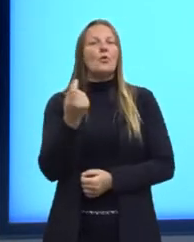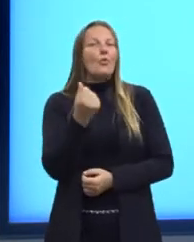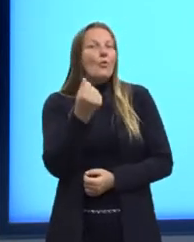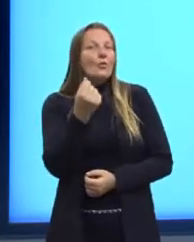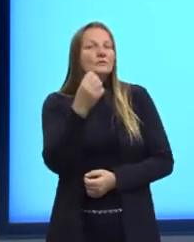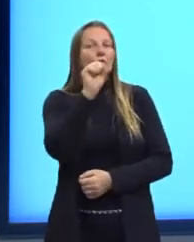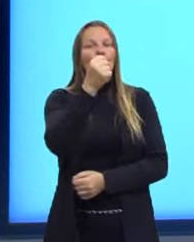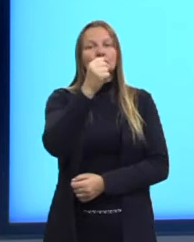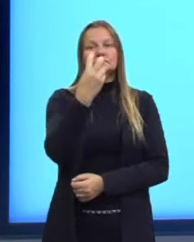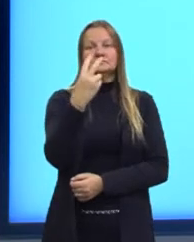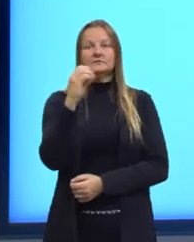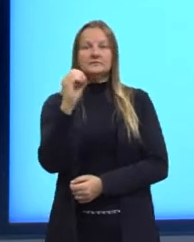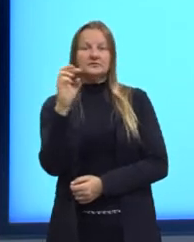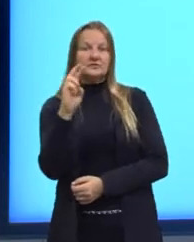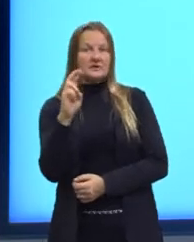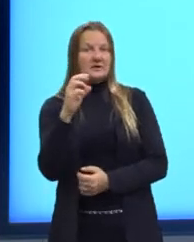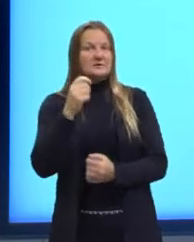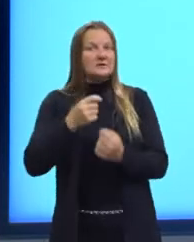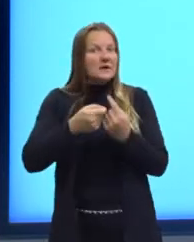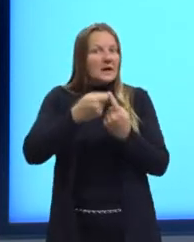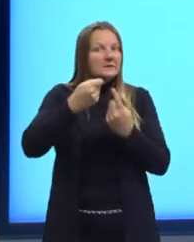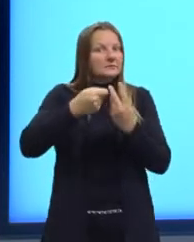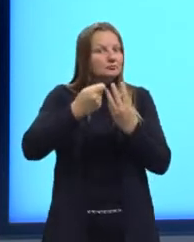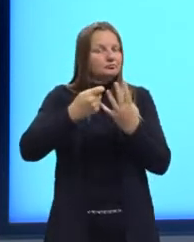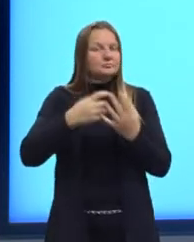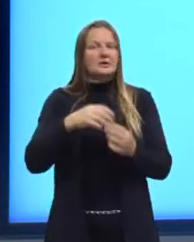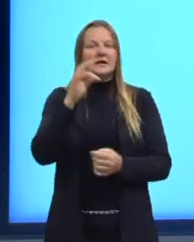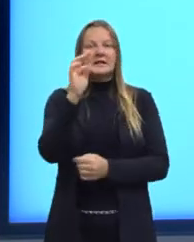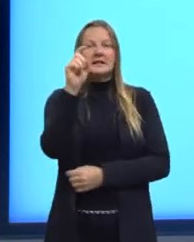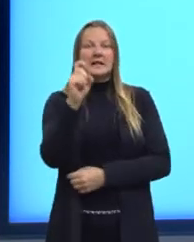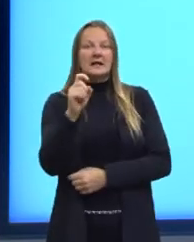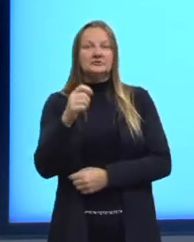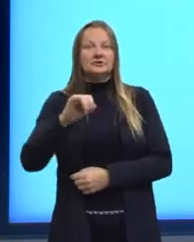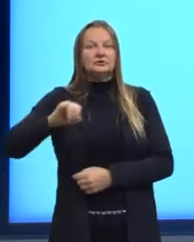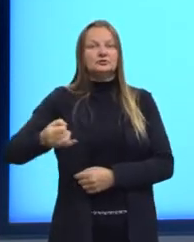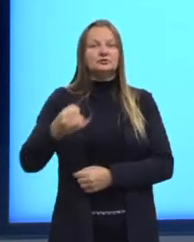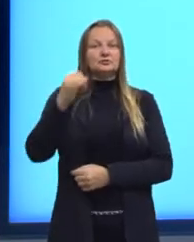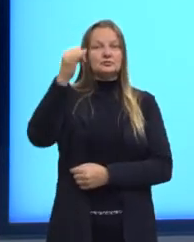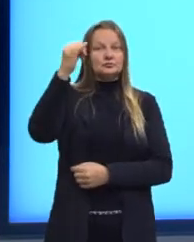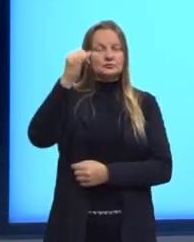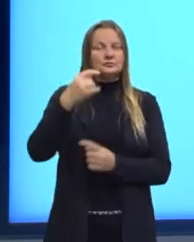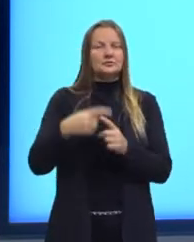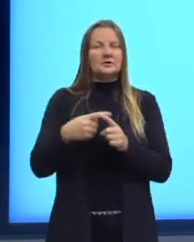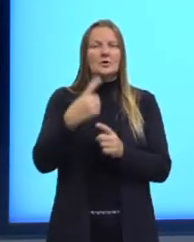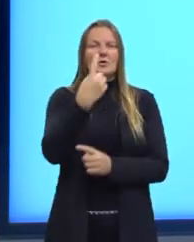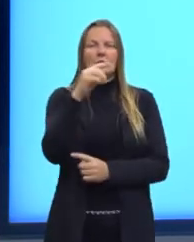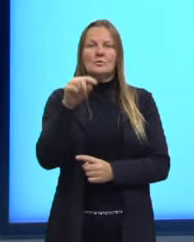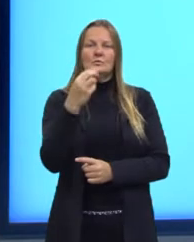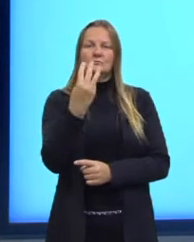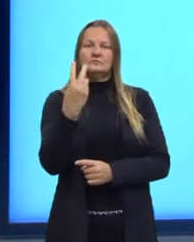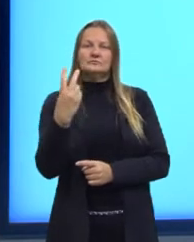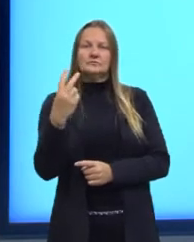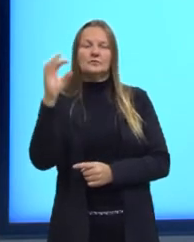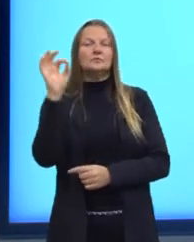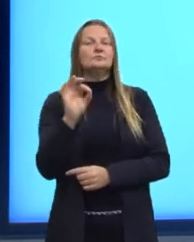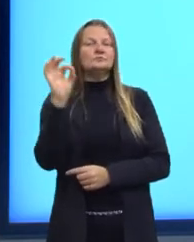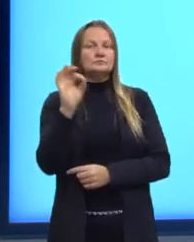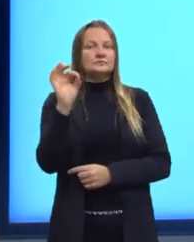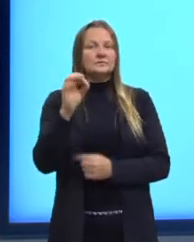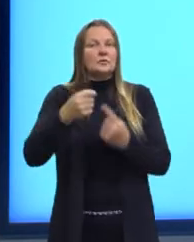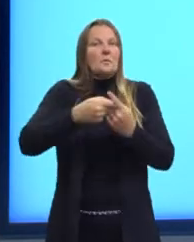uma é de 820 a taxa de juros é de 1,32%